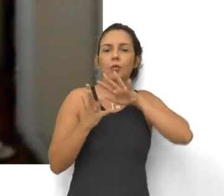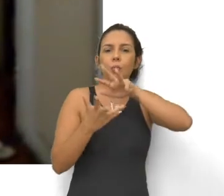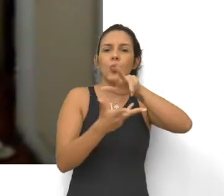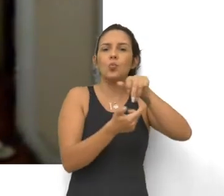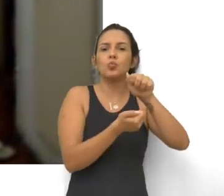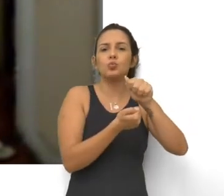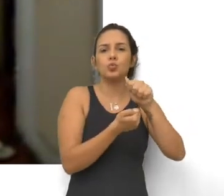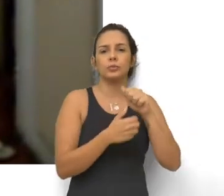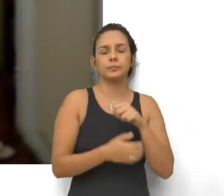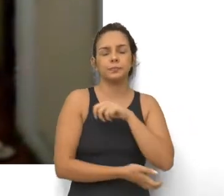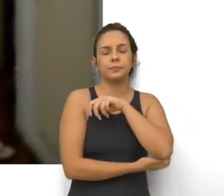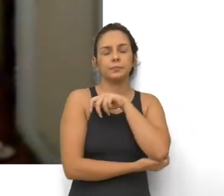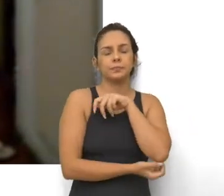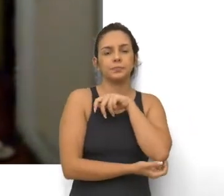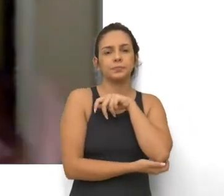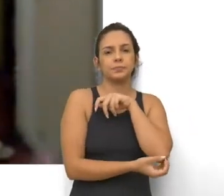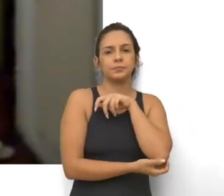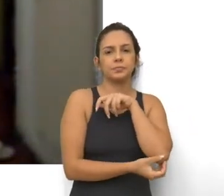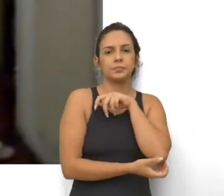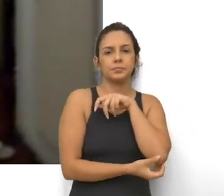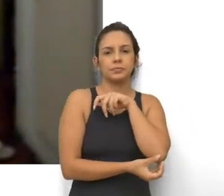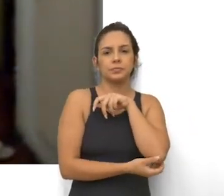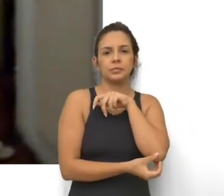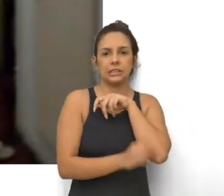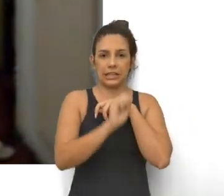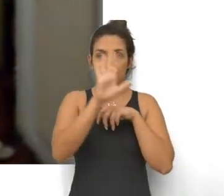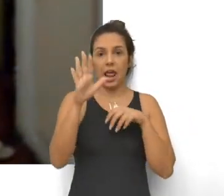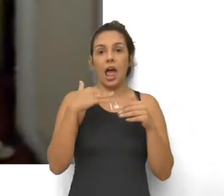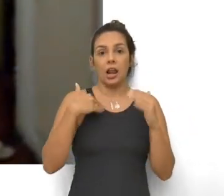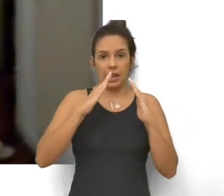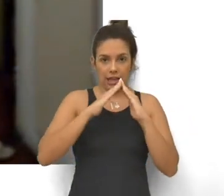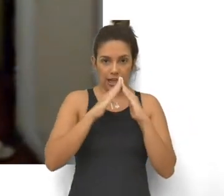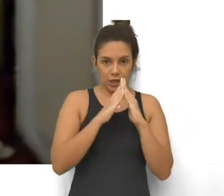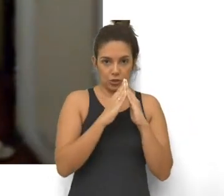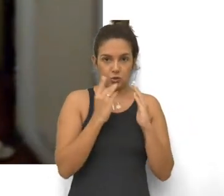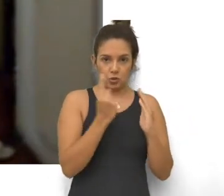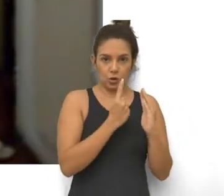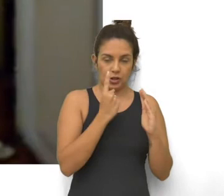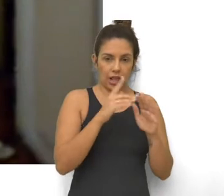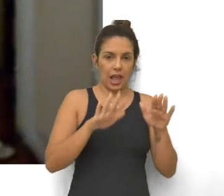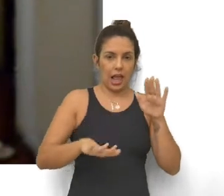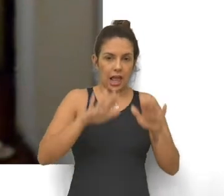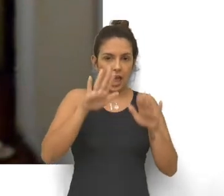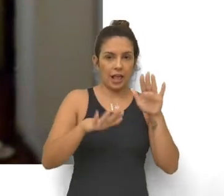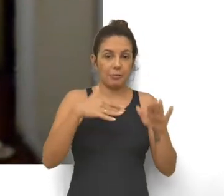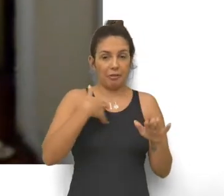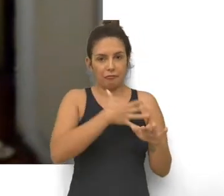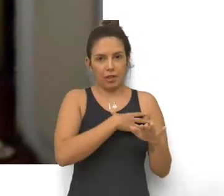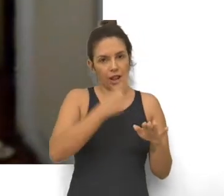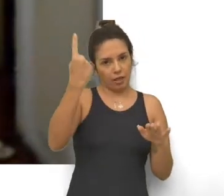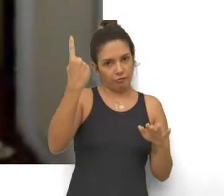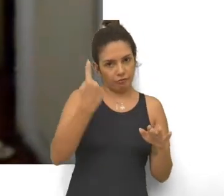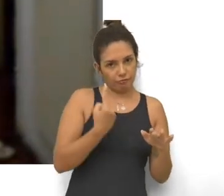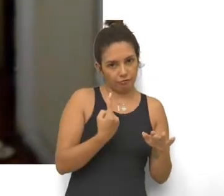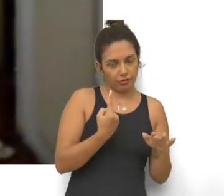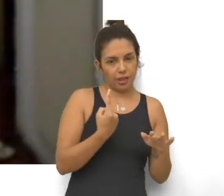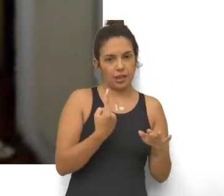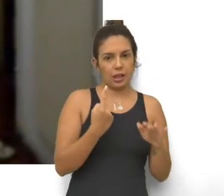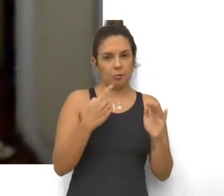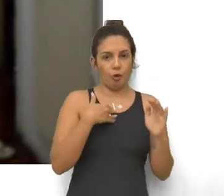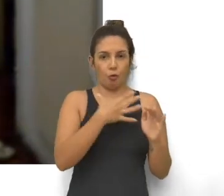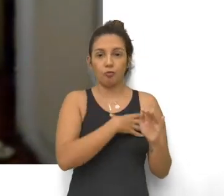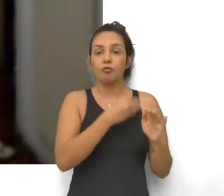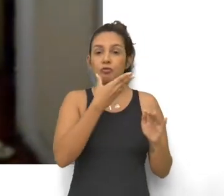mesmo tempo, é claro, aqui na casa, eu estou sozinha, minha filha de vez em quando passa uns dias aqui, o meu filho mora em